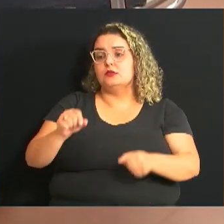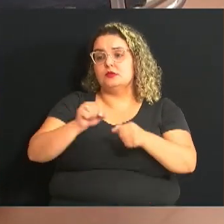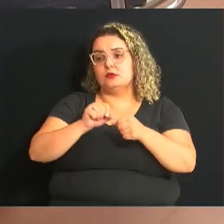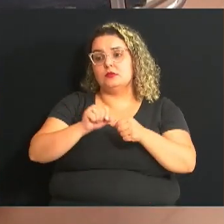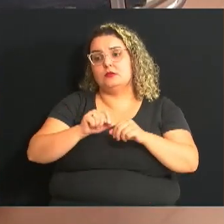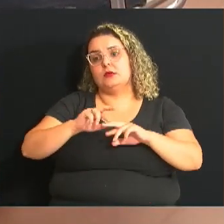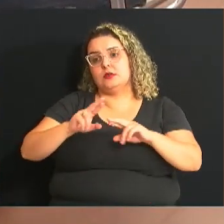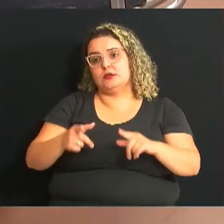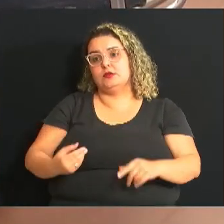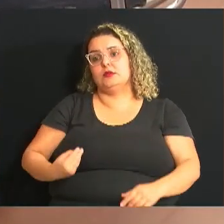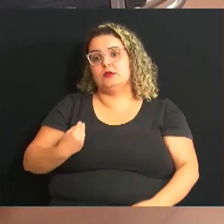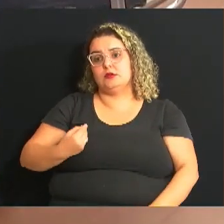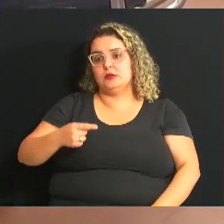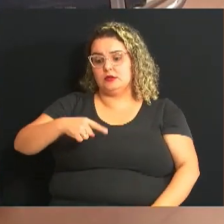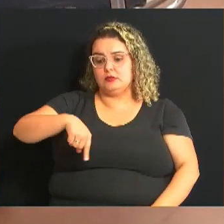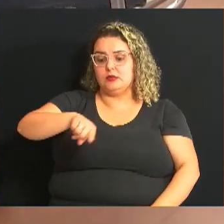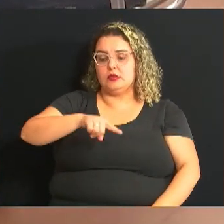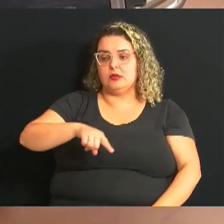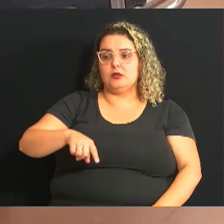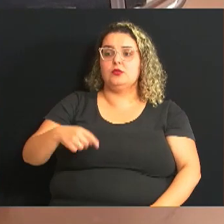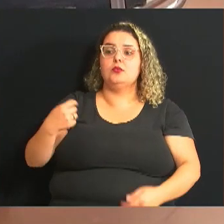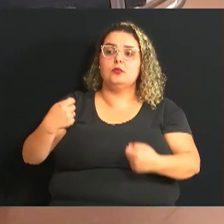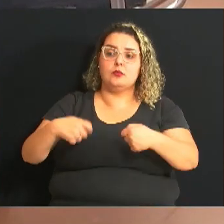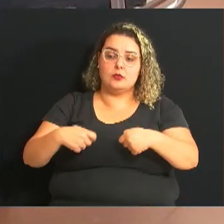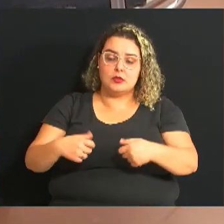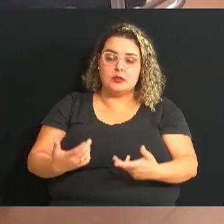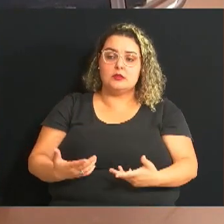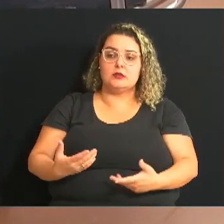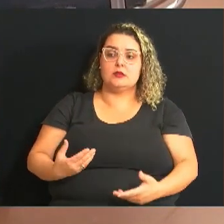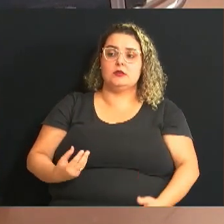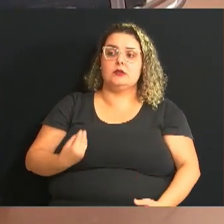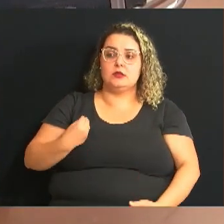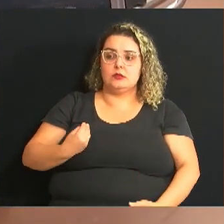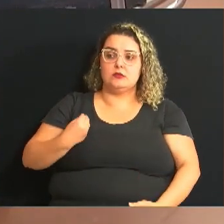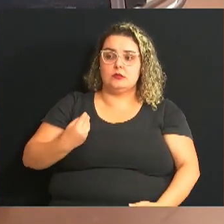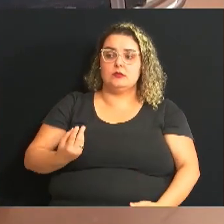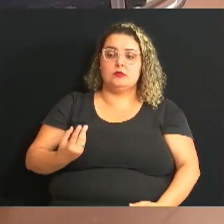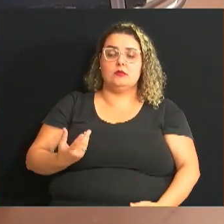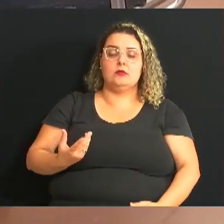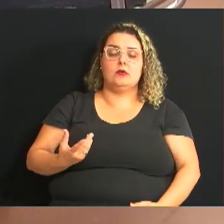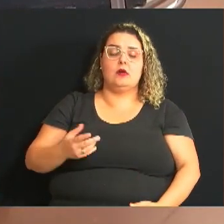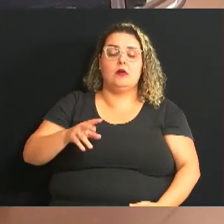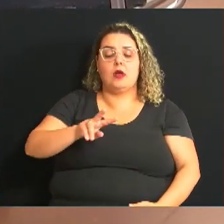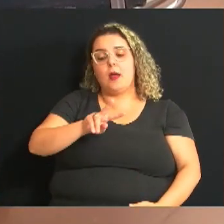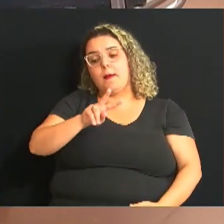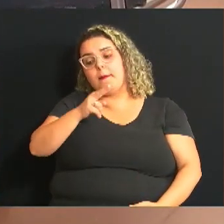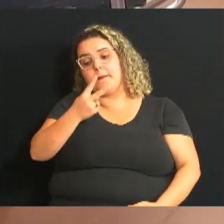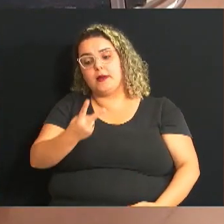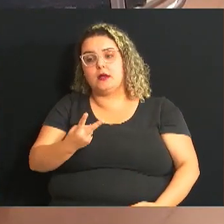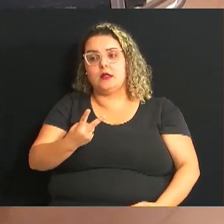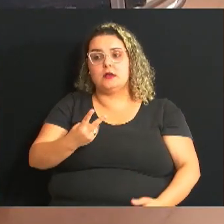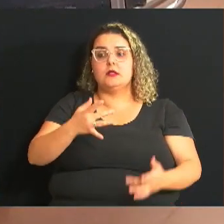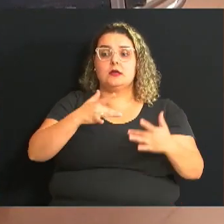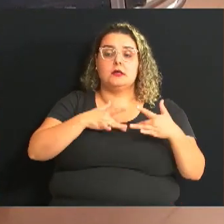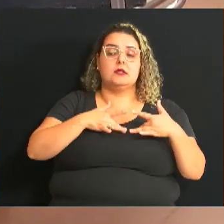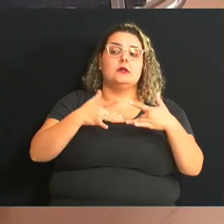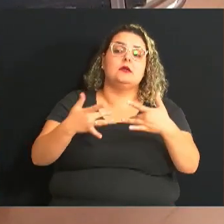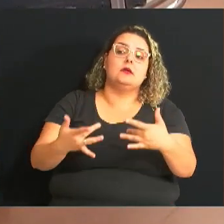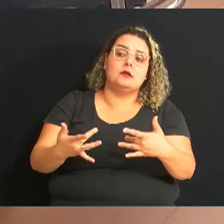vida delas e o quanto é preciso que a gente vire realmente a chave, pensando que ser solidário, no caso,